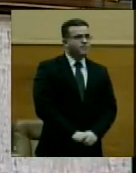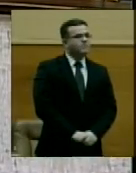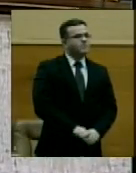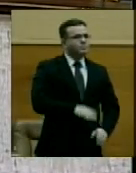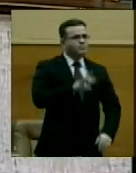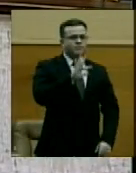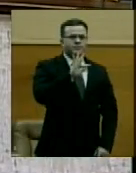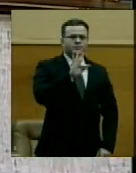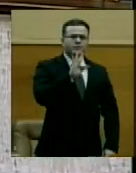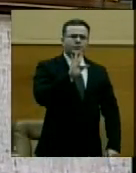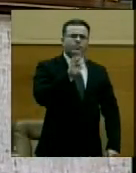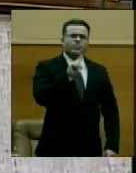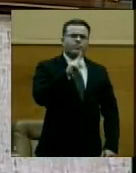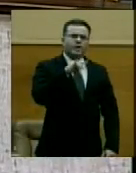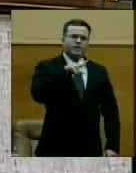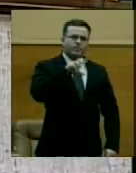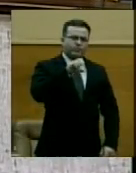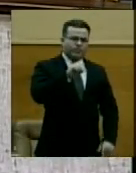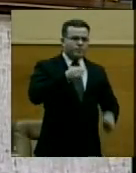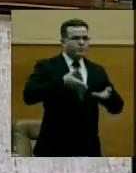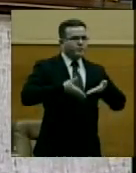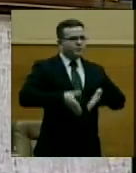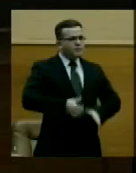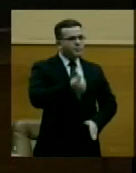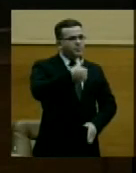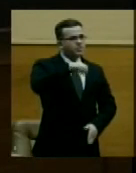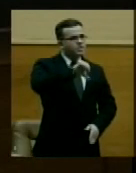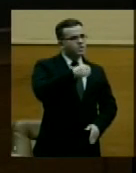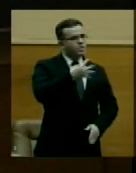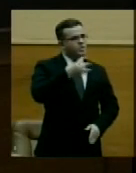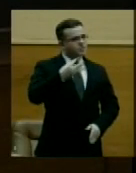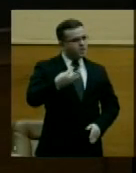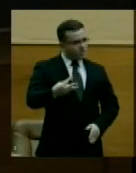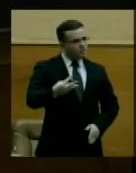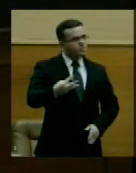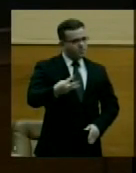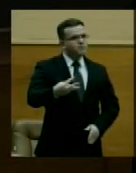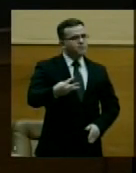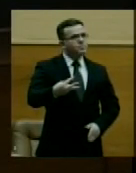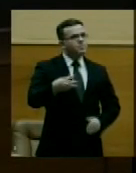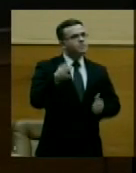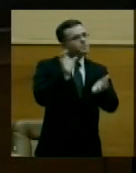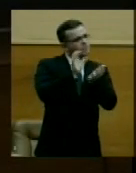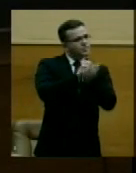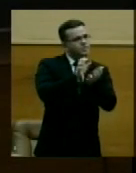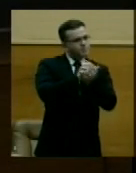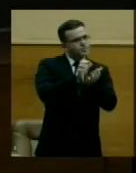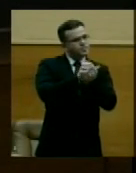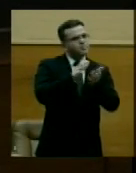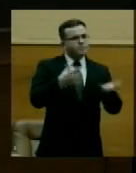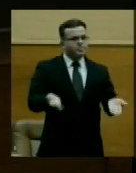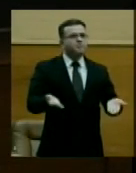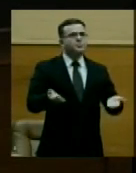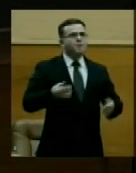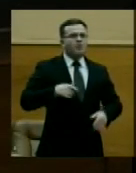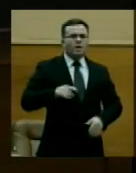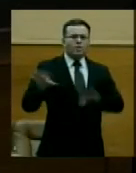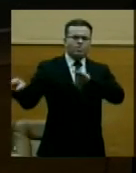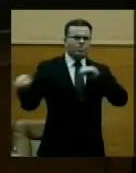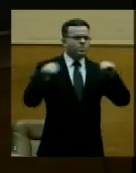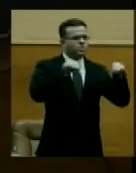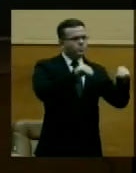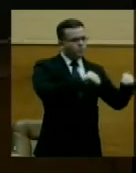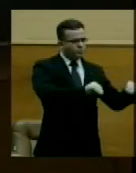Flávio Primo nasceu em 1943 em Várzea Alegre, no Ceará. Mudou-se aos 7 anos para a cidade